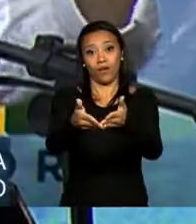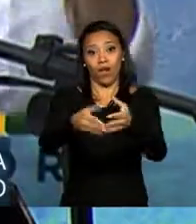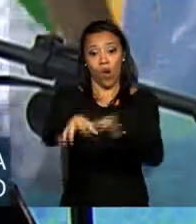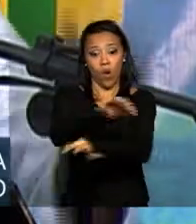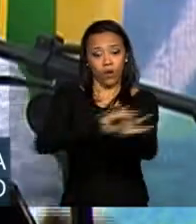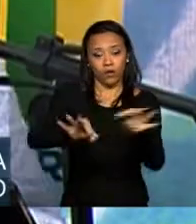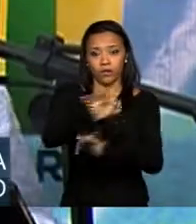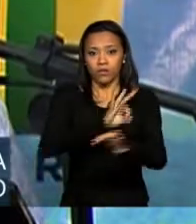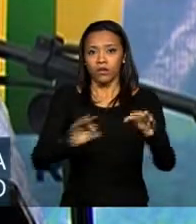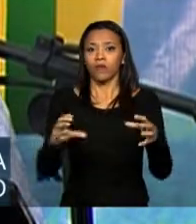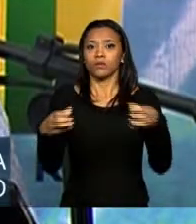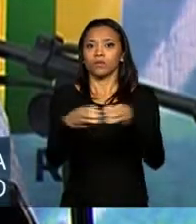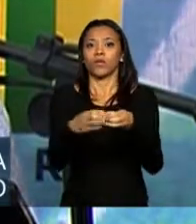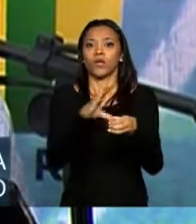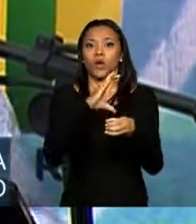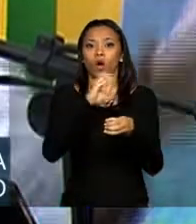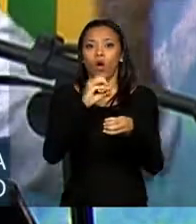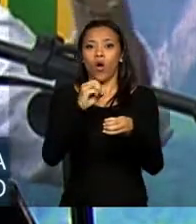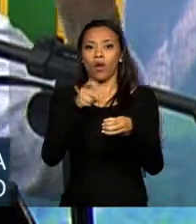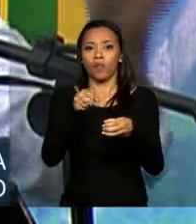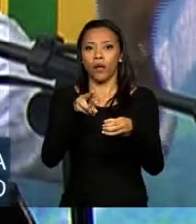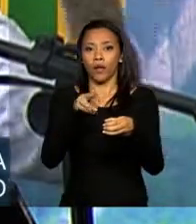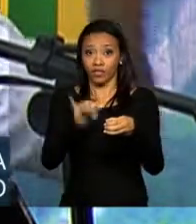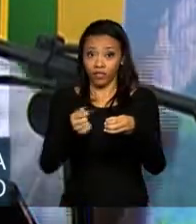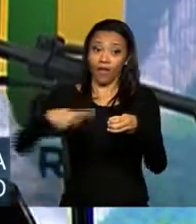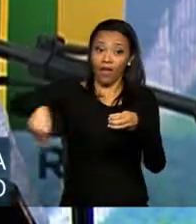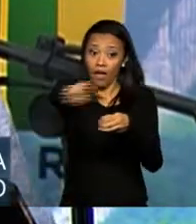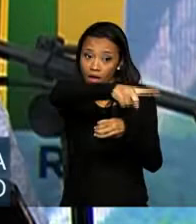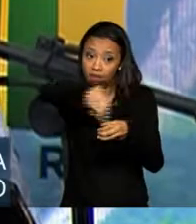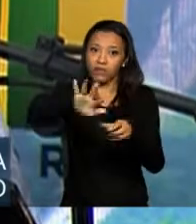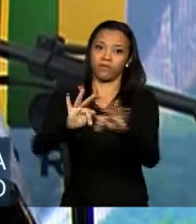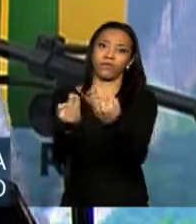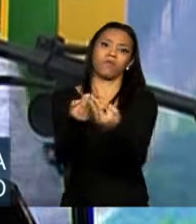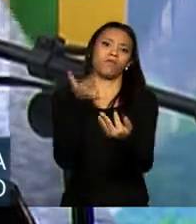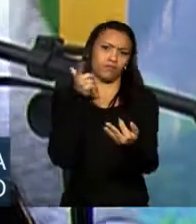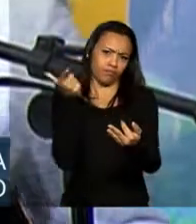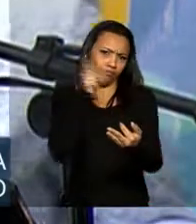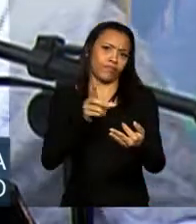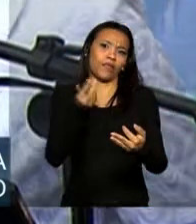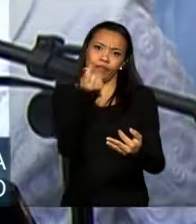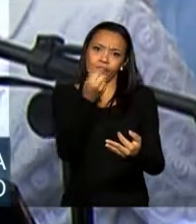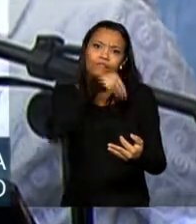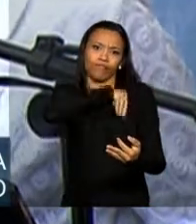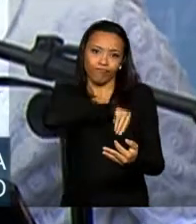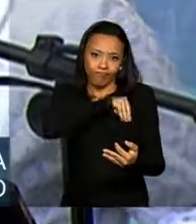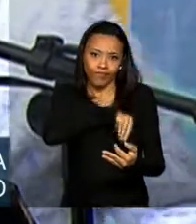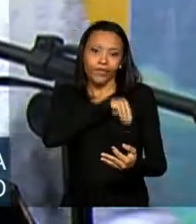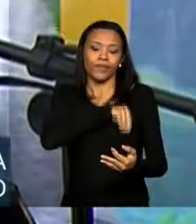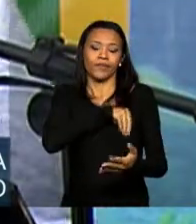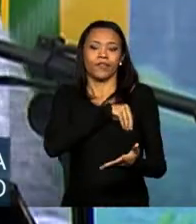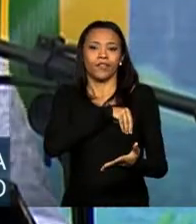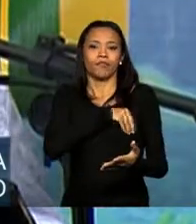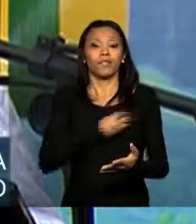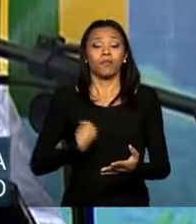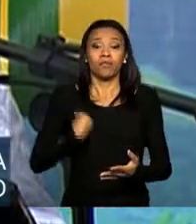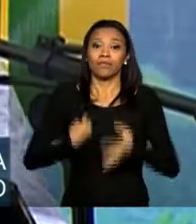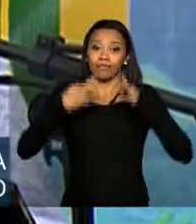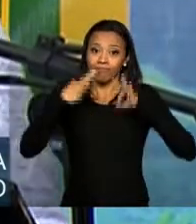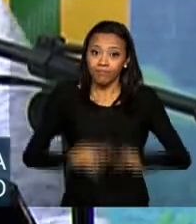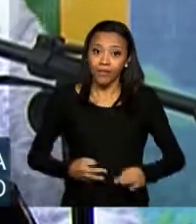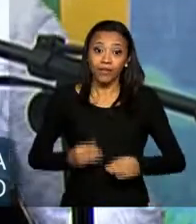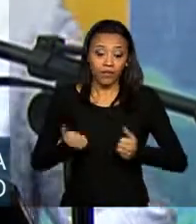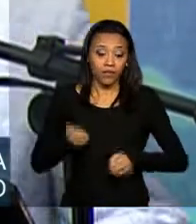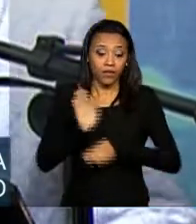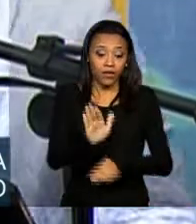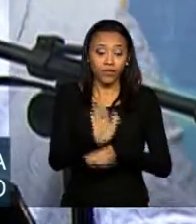E essas famílias vão ter renda suficiente para dar vida digna a seus filhos